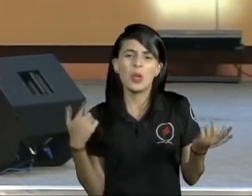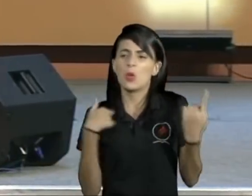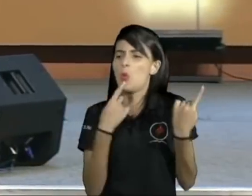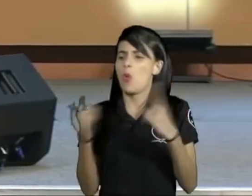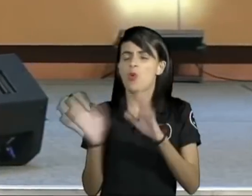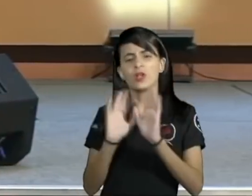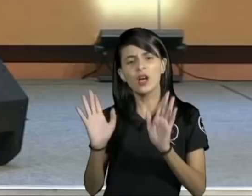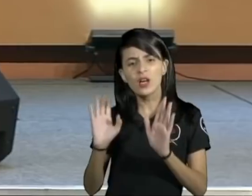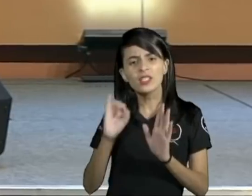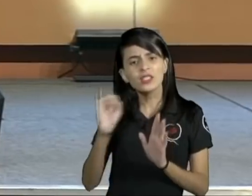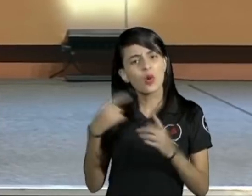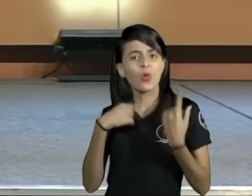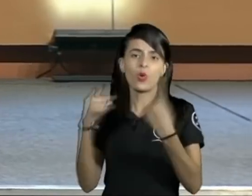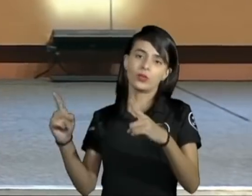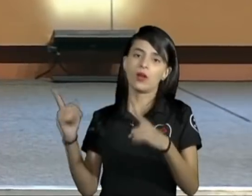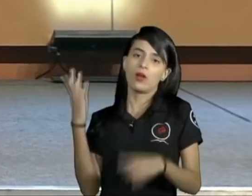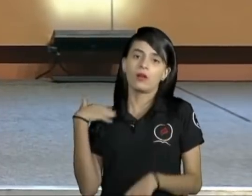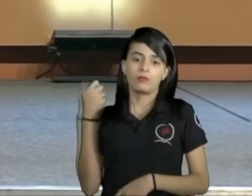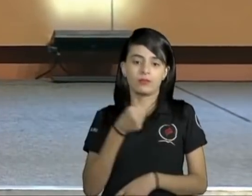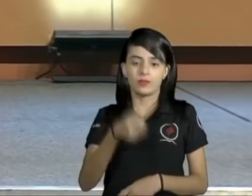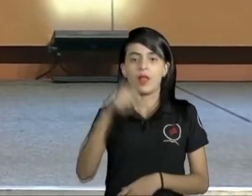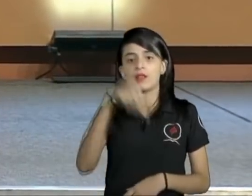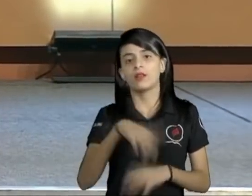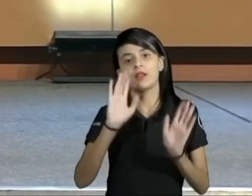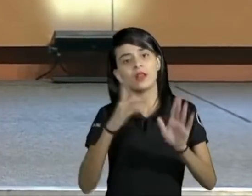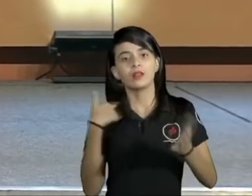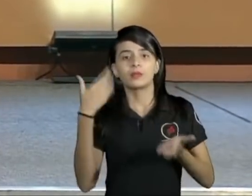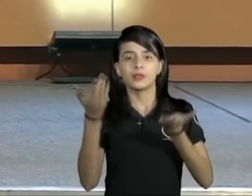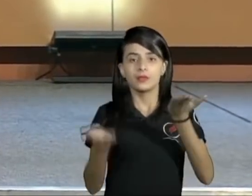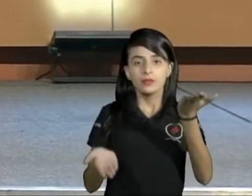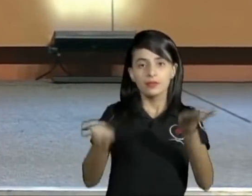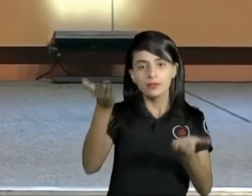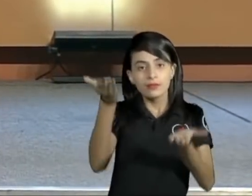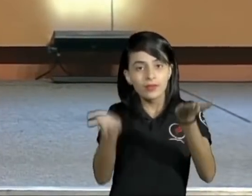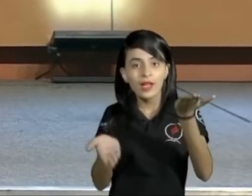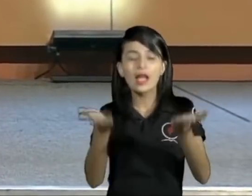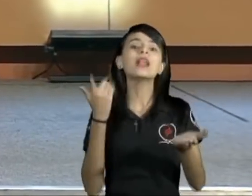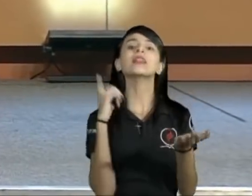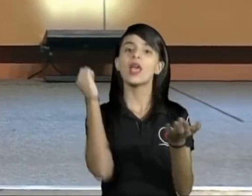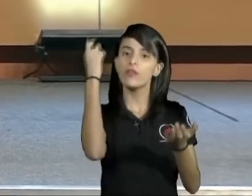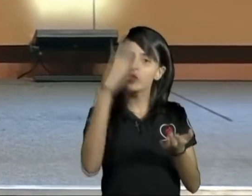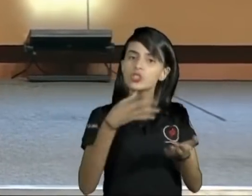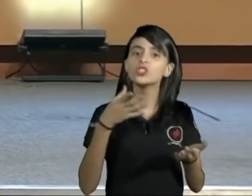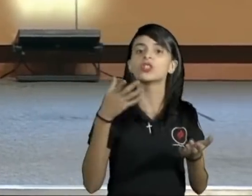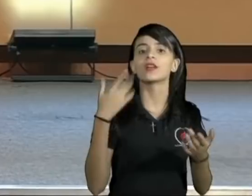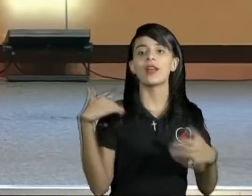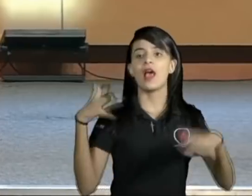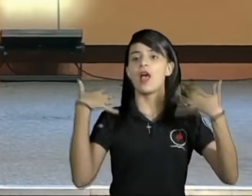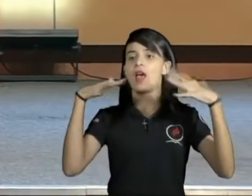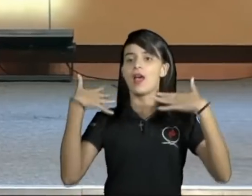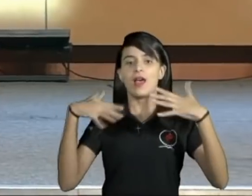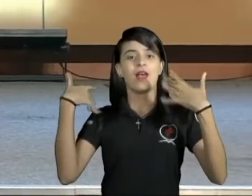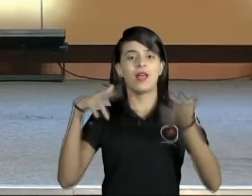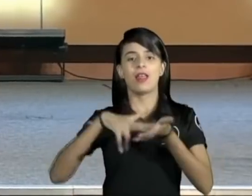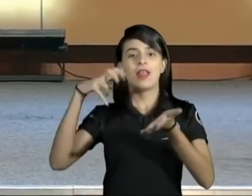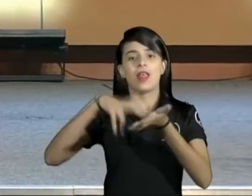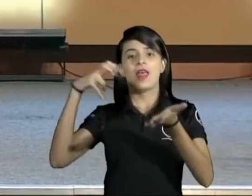compra se eu fosse encontra não colocava aqui mas eu tô medindo vamos ter a Vigília da resposta